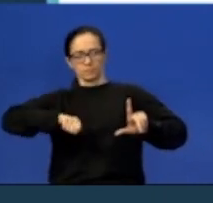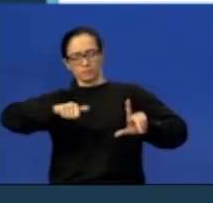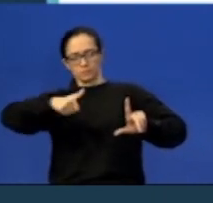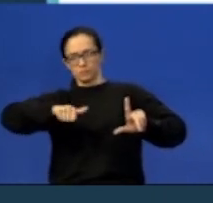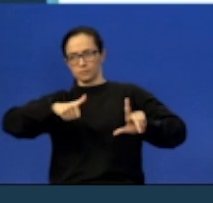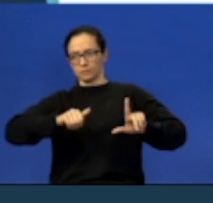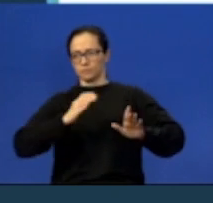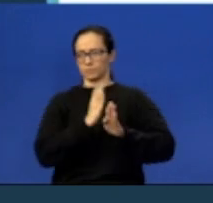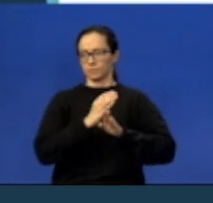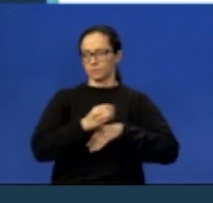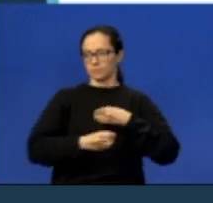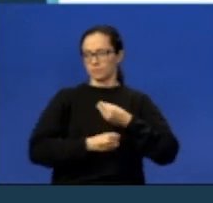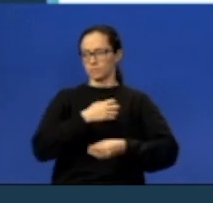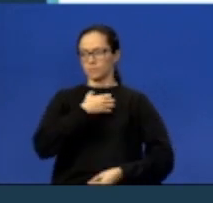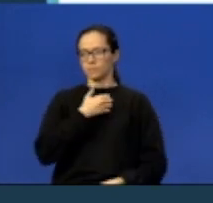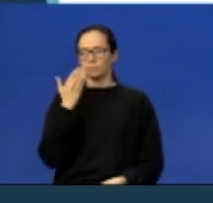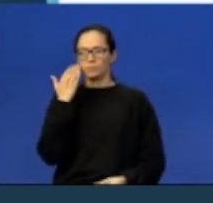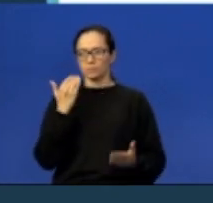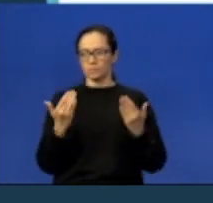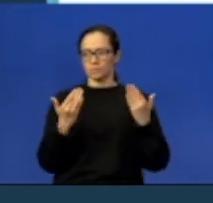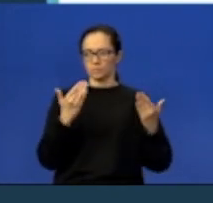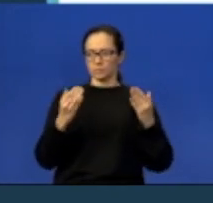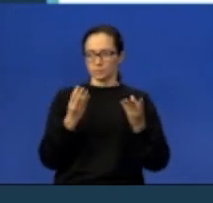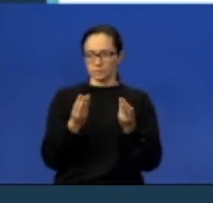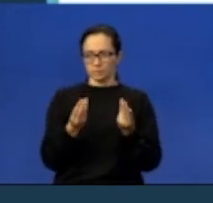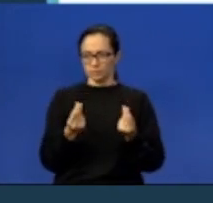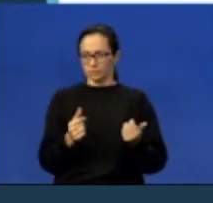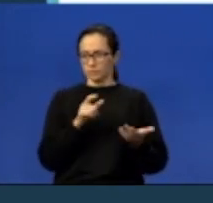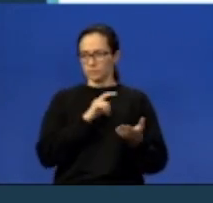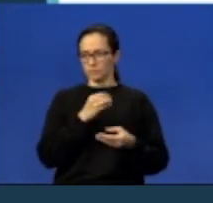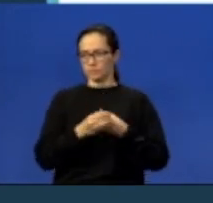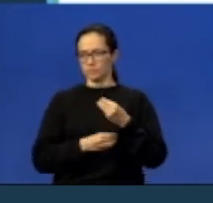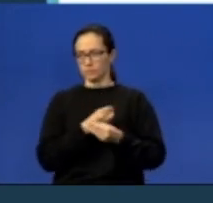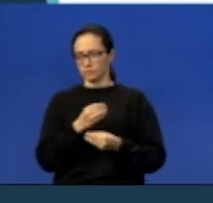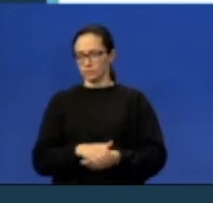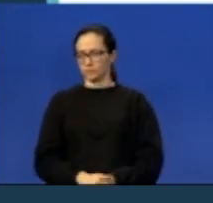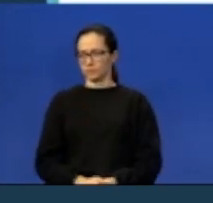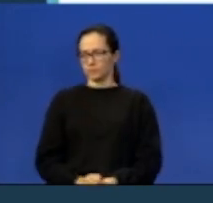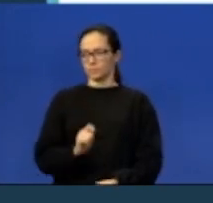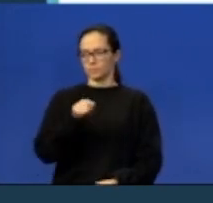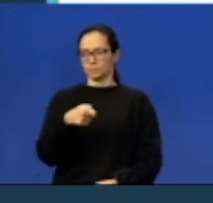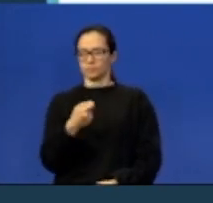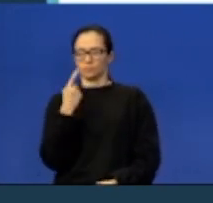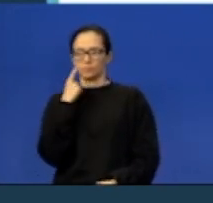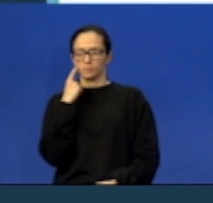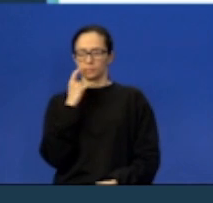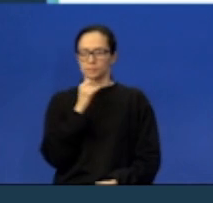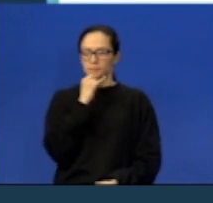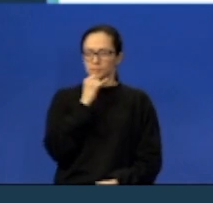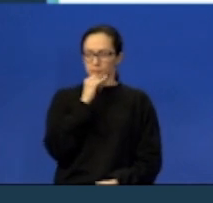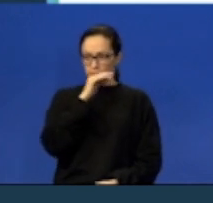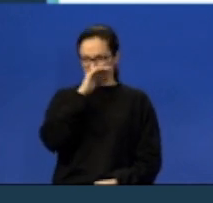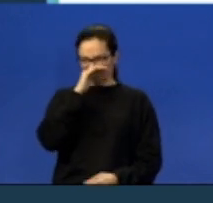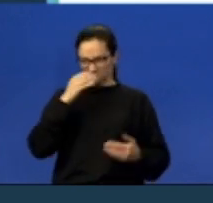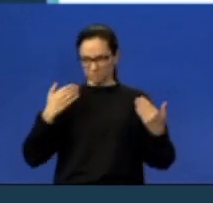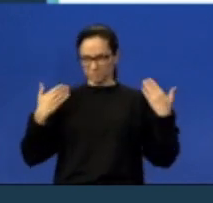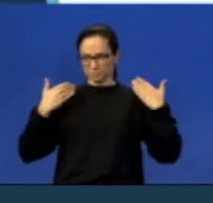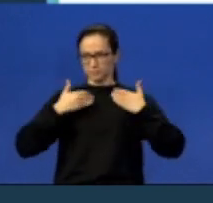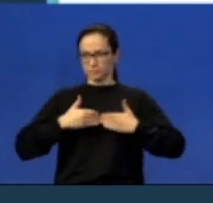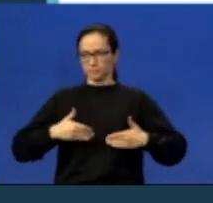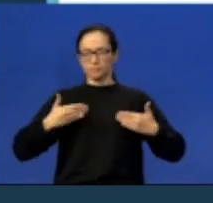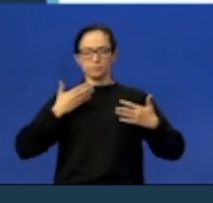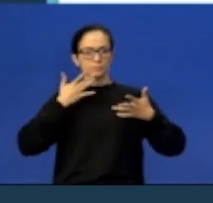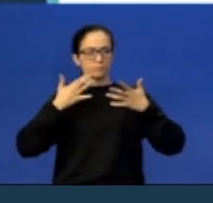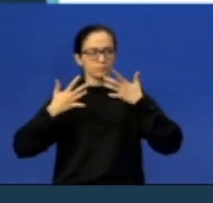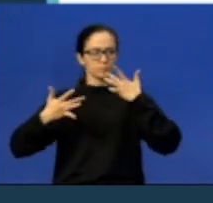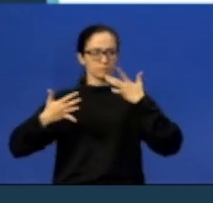em função principalmente da densidade do tecido. Então, a gente observa principalmente no sistema respiratório mudanças, né, nessa